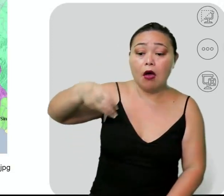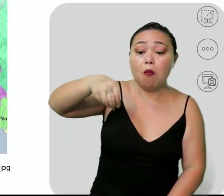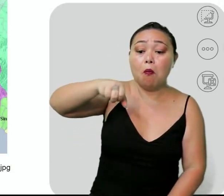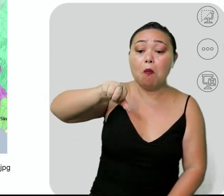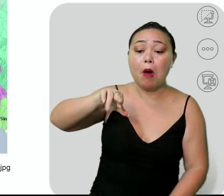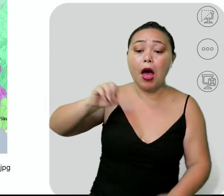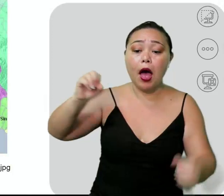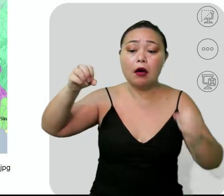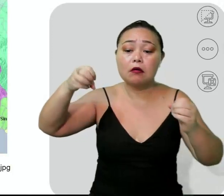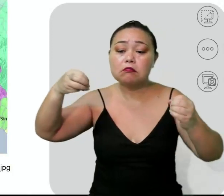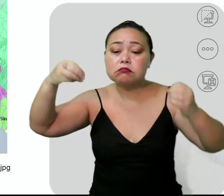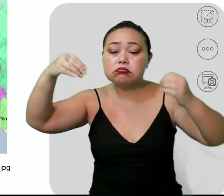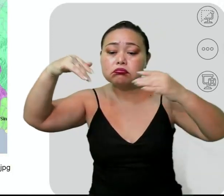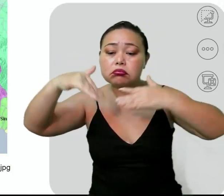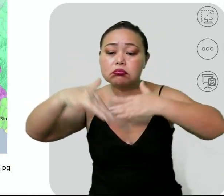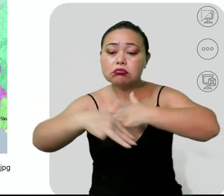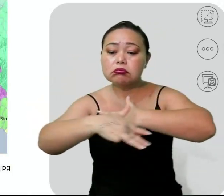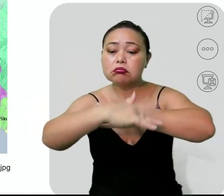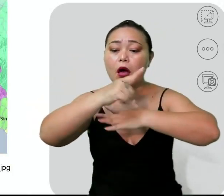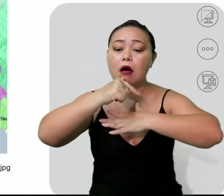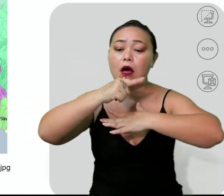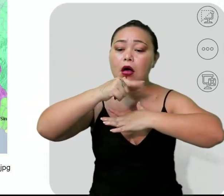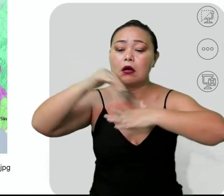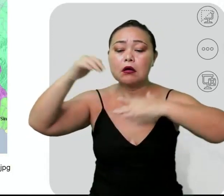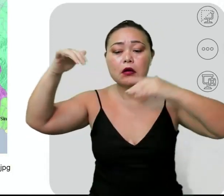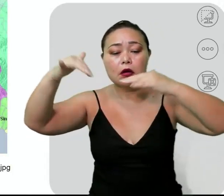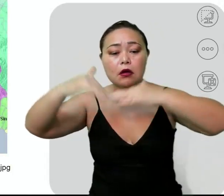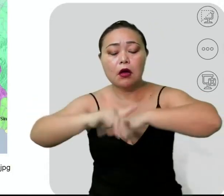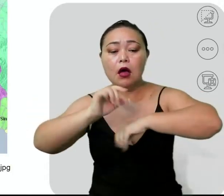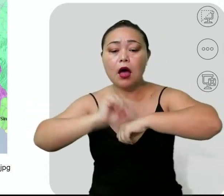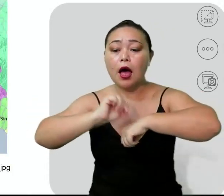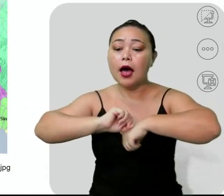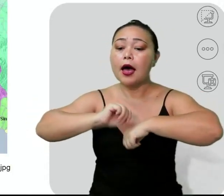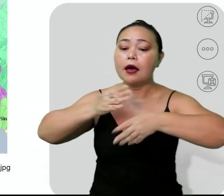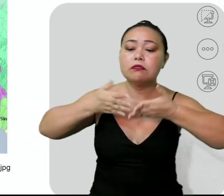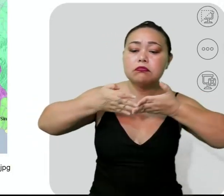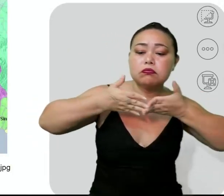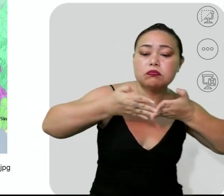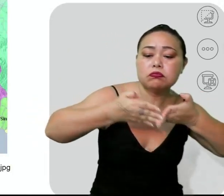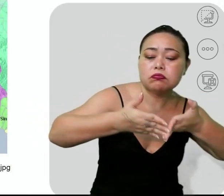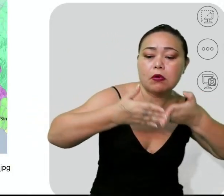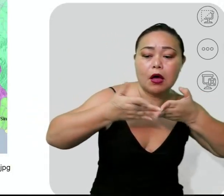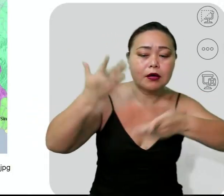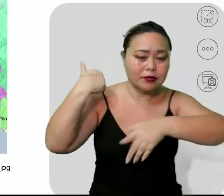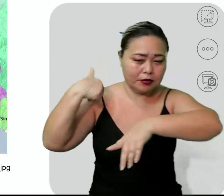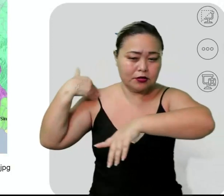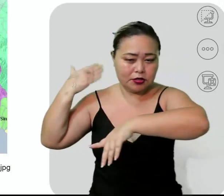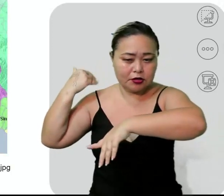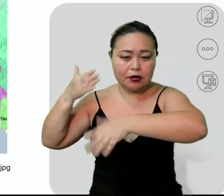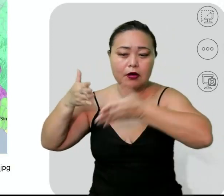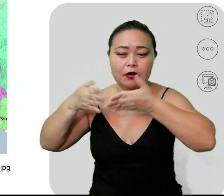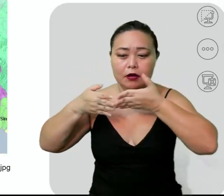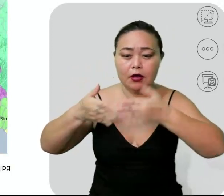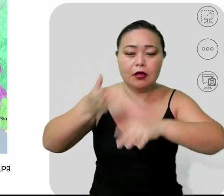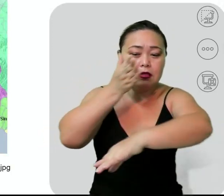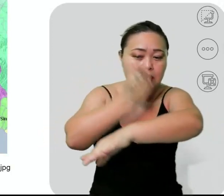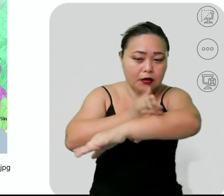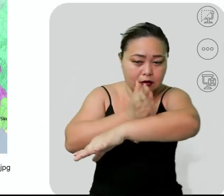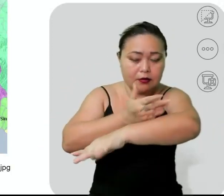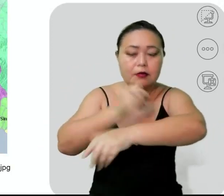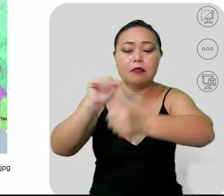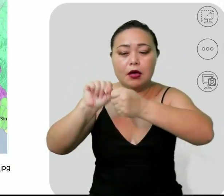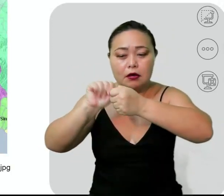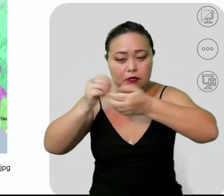Mediterrâneo. Era a área mais visitada, mais navegada na antiguidade. Na Idade Média, a